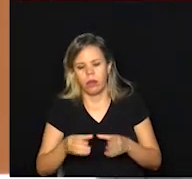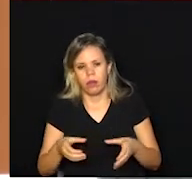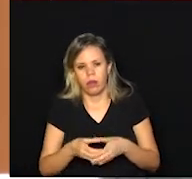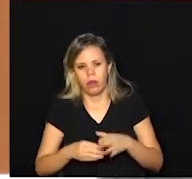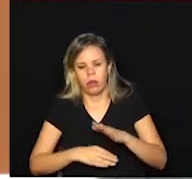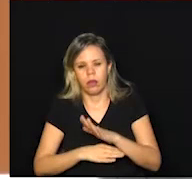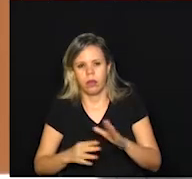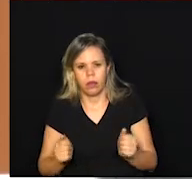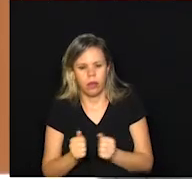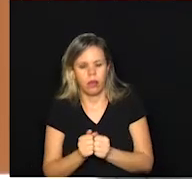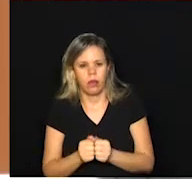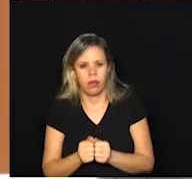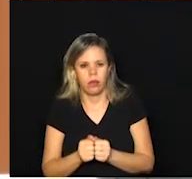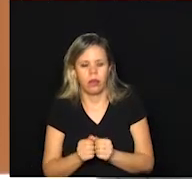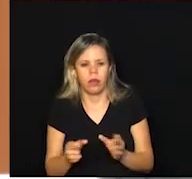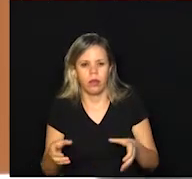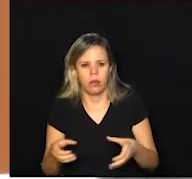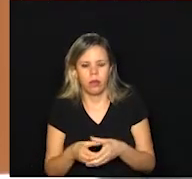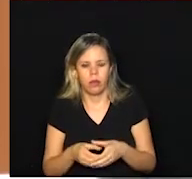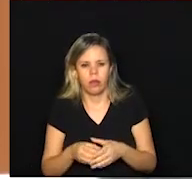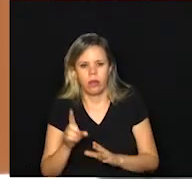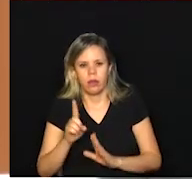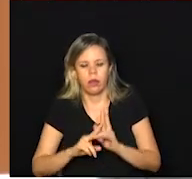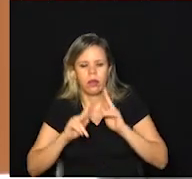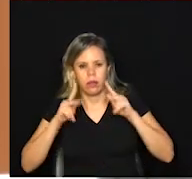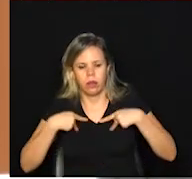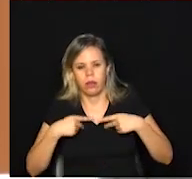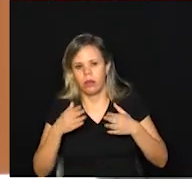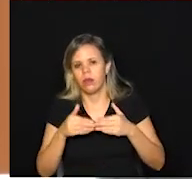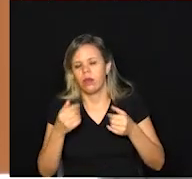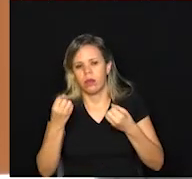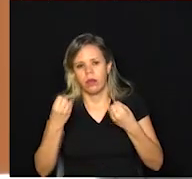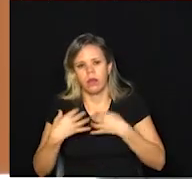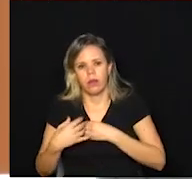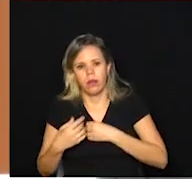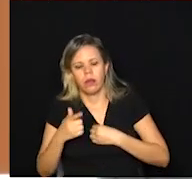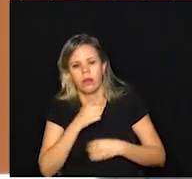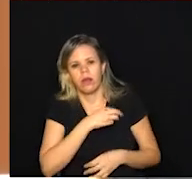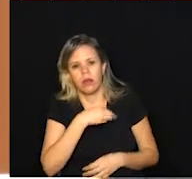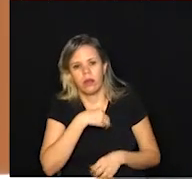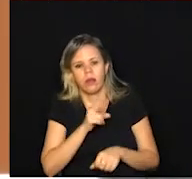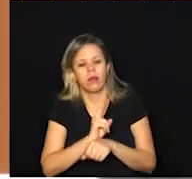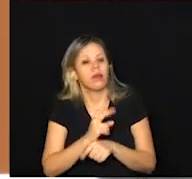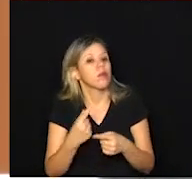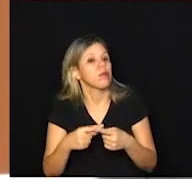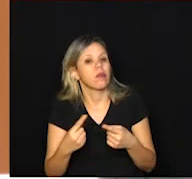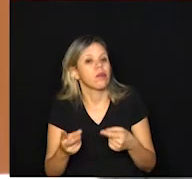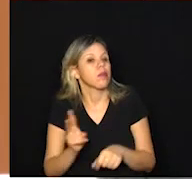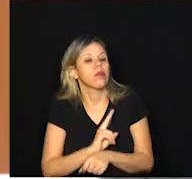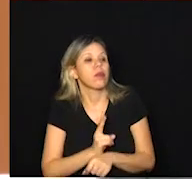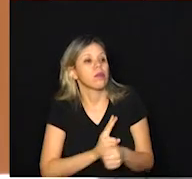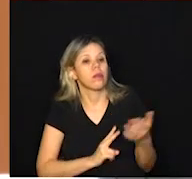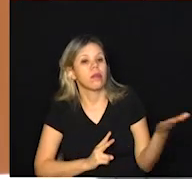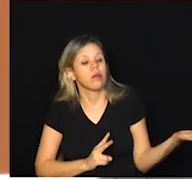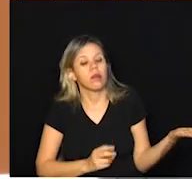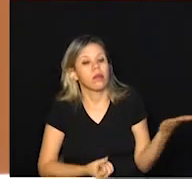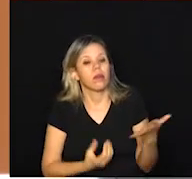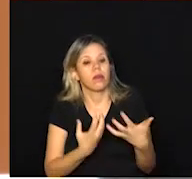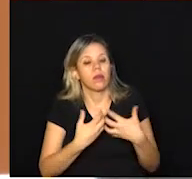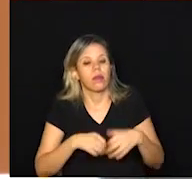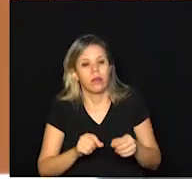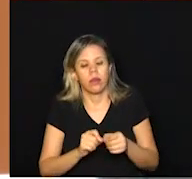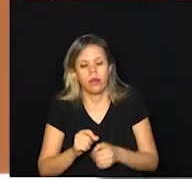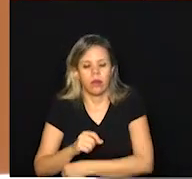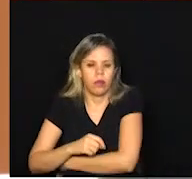Cultura junto Comissão de Direitos Humanos da pedindo explicações concorrente da guarda com relação ao patrimônio a segurança patrimonial Prefeito